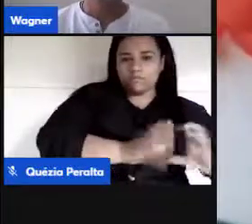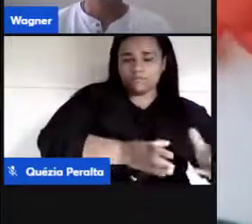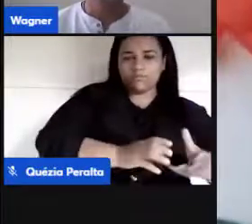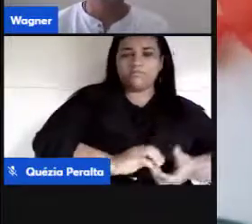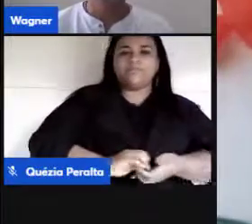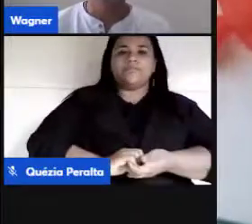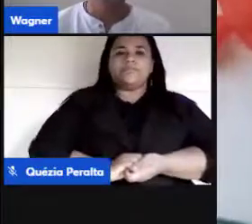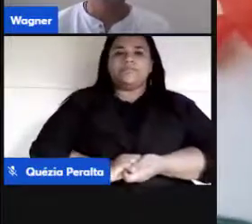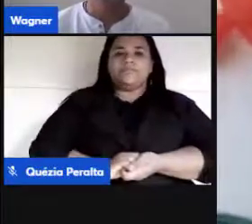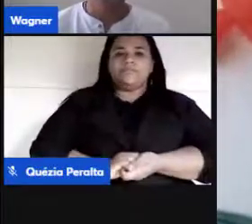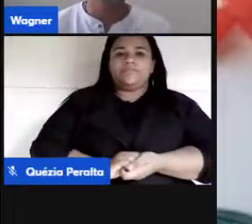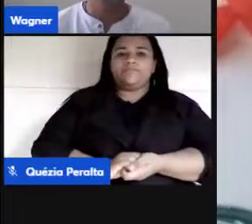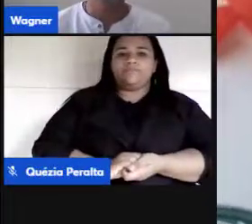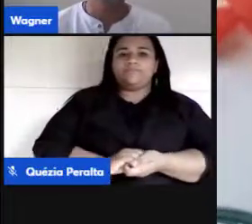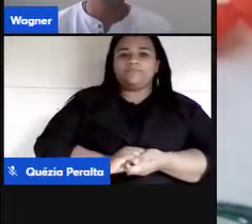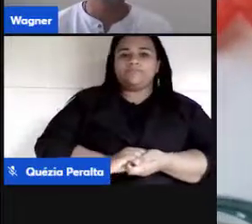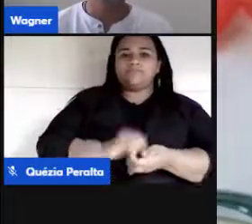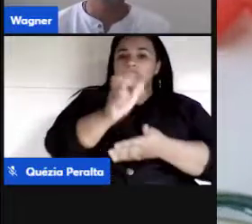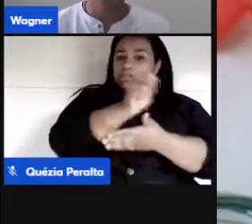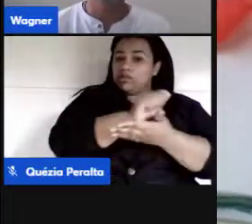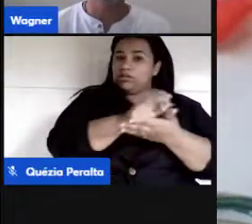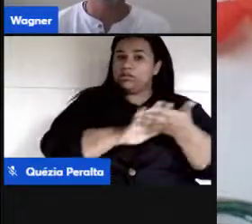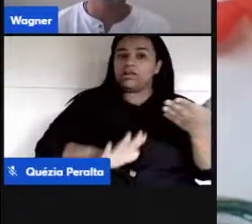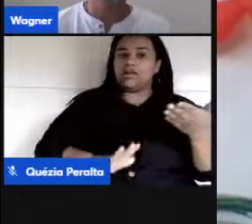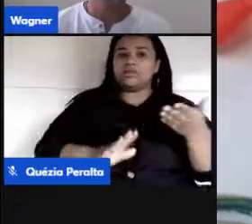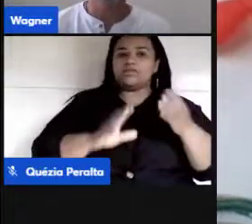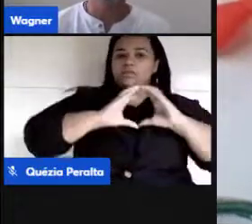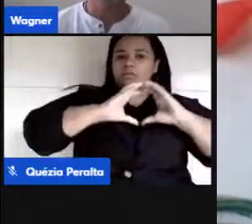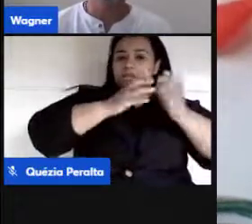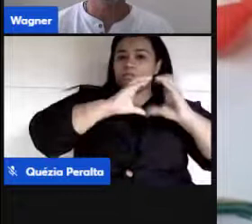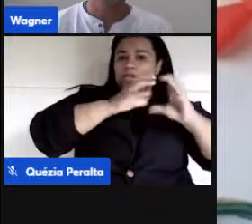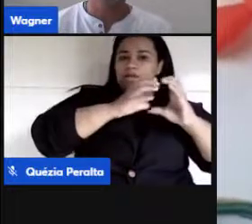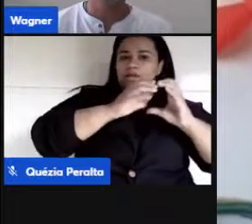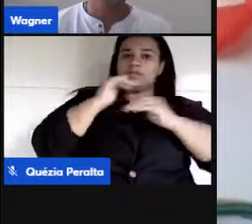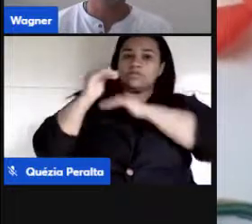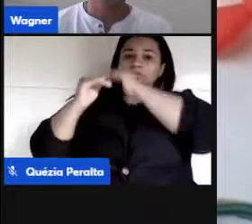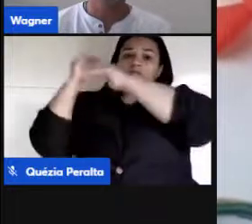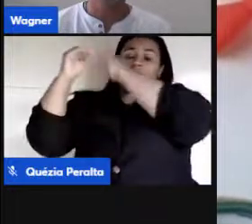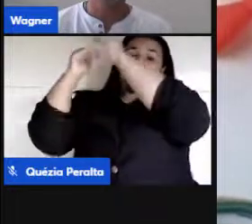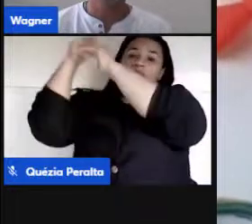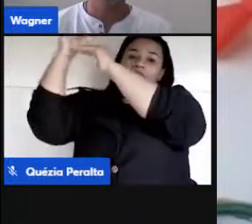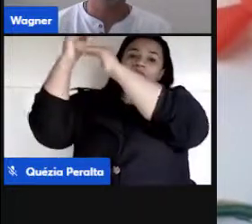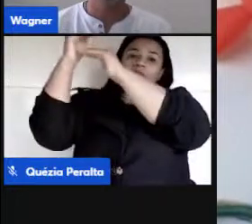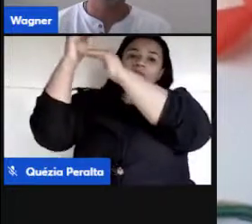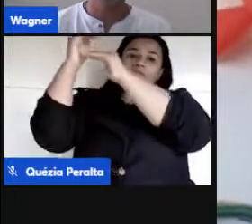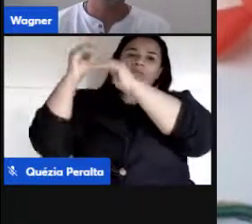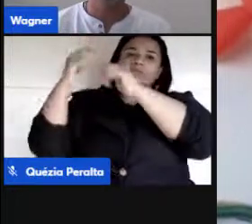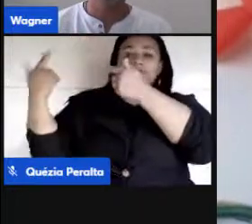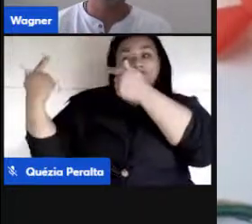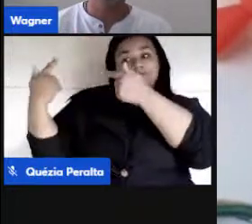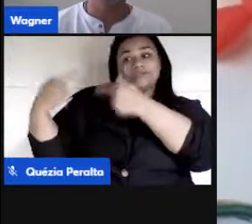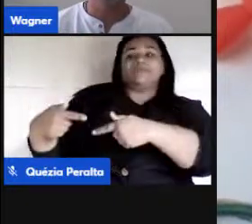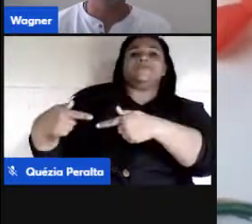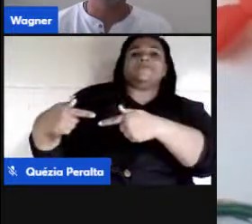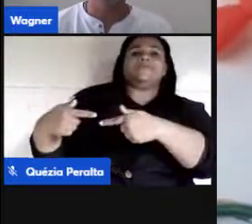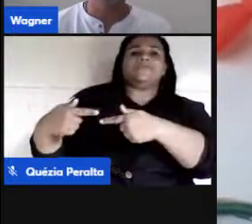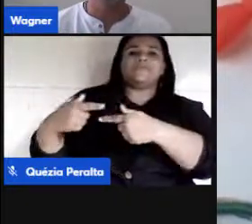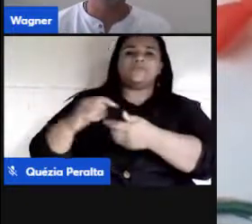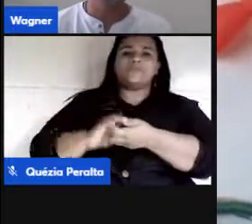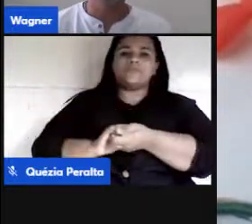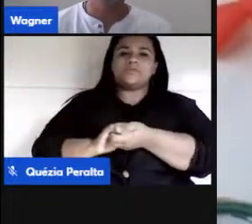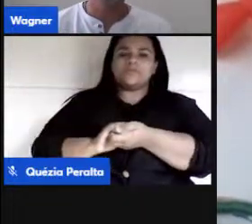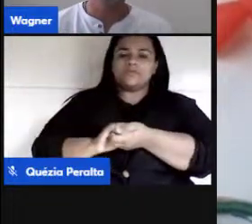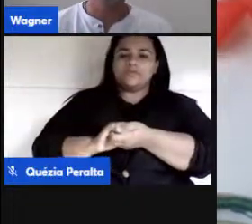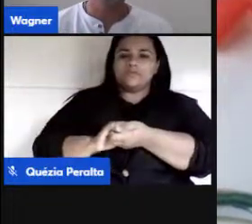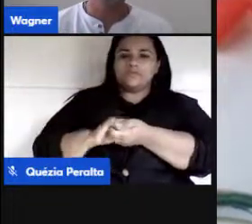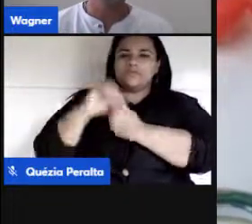Na sequência de atividades com a bolinha, nós vamos desenvolver um pouco mais de desafio nessa progressão de movimentos, da